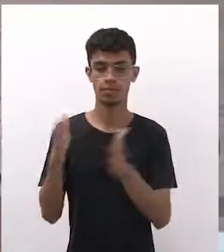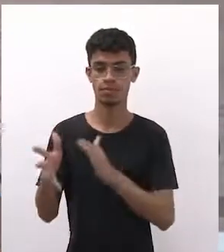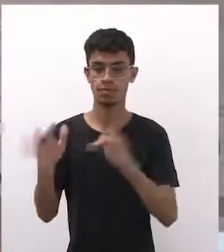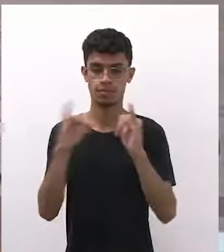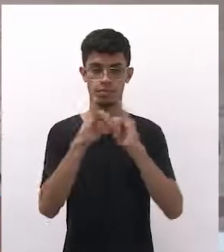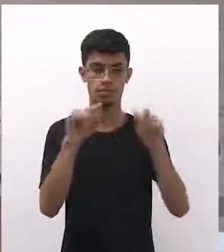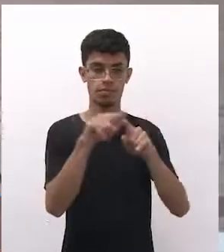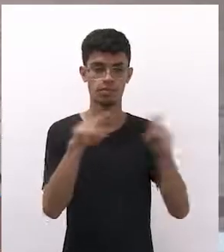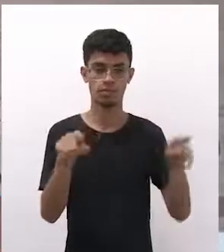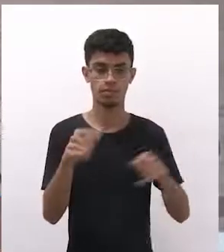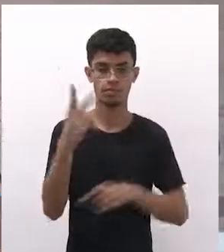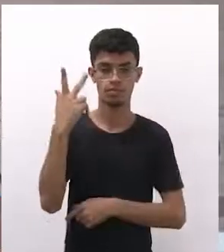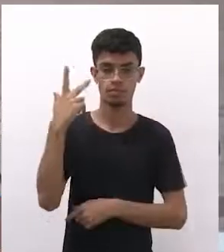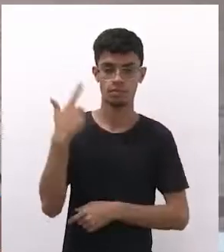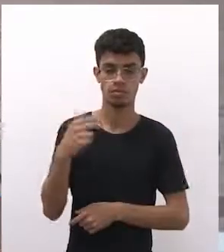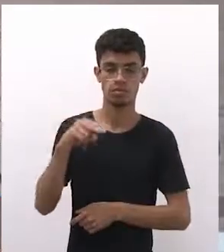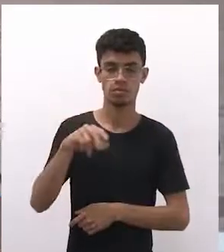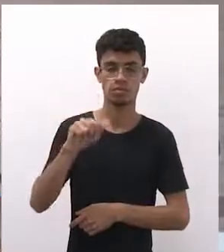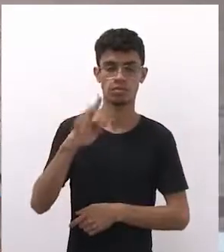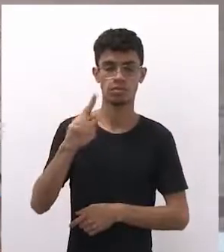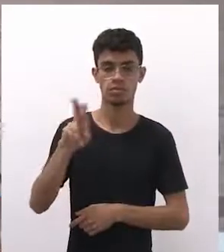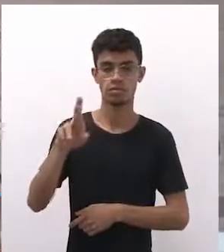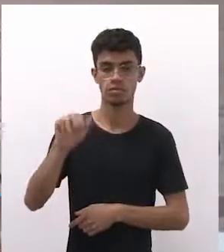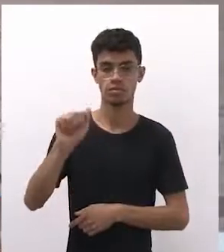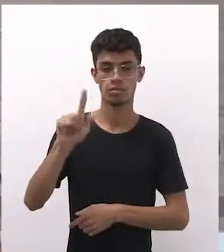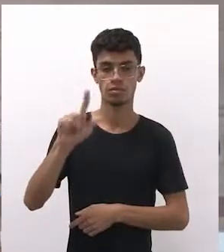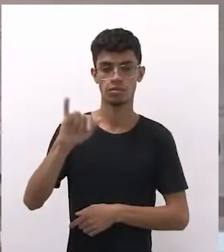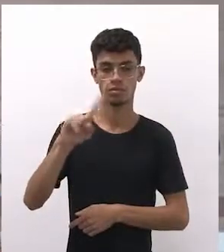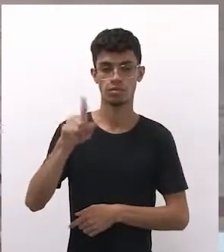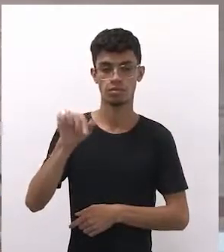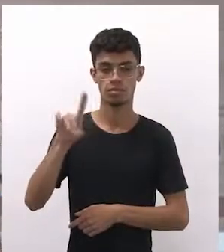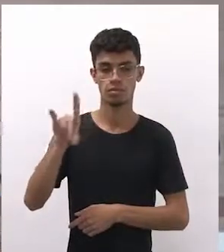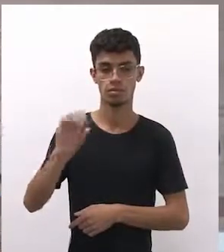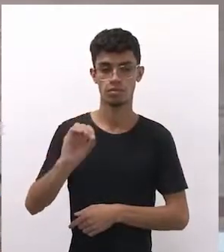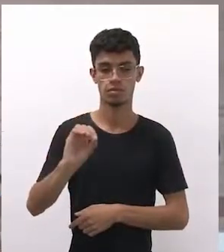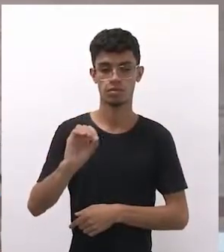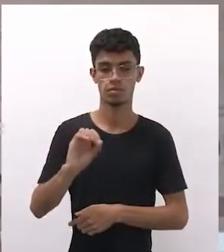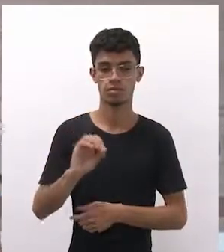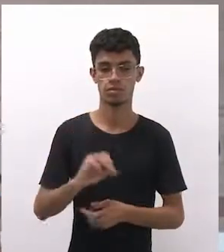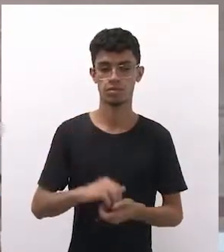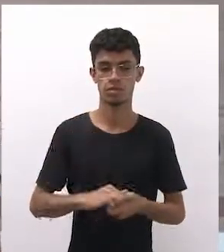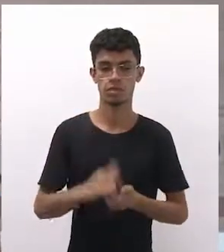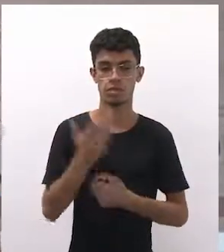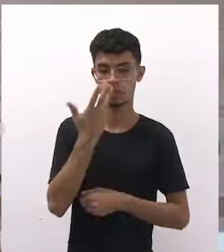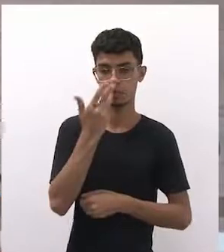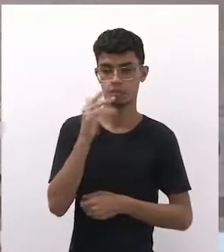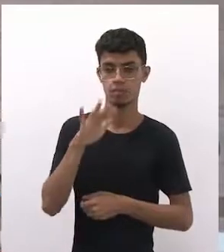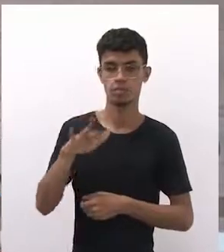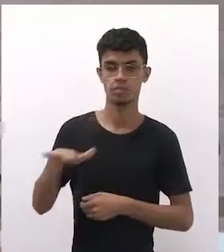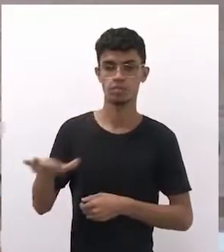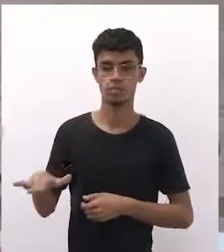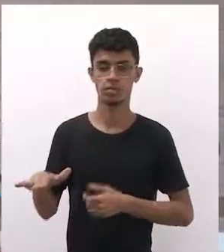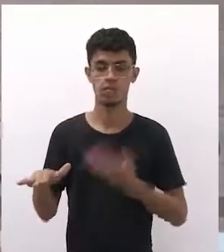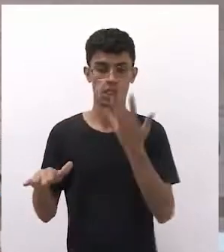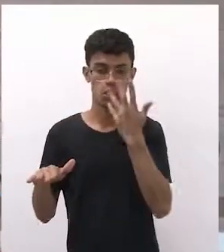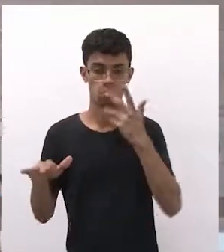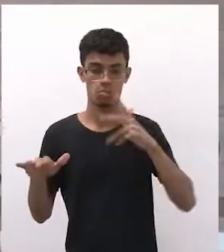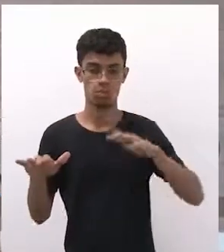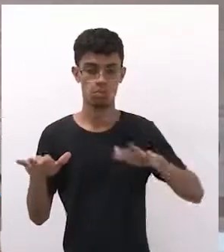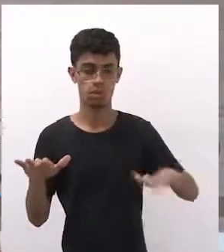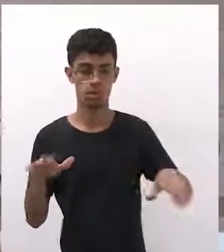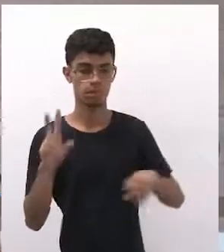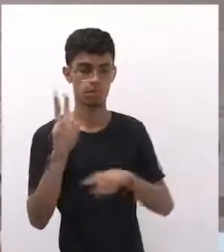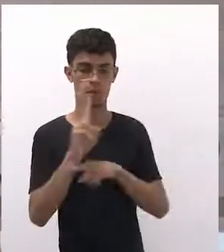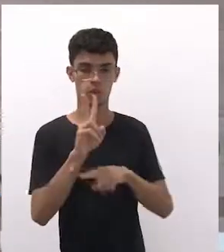é extremamente naturalizado. Quem nunca ouviu aquela história da criança que cuida das crianças da vizinhança,